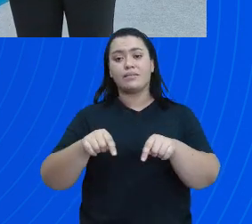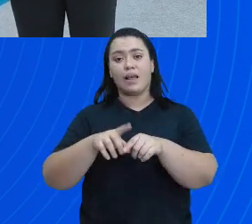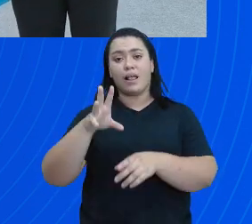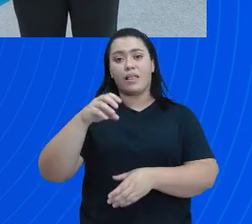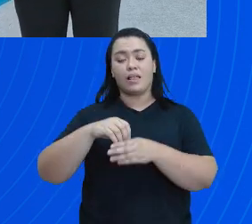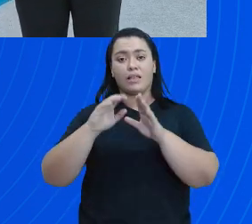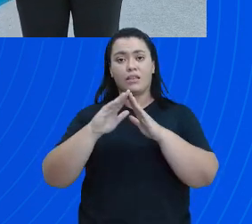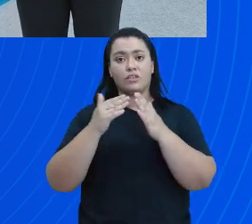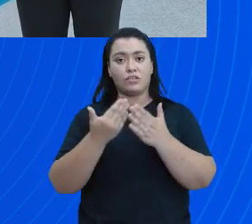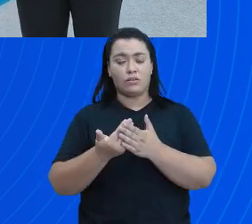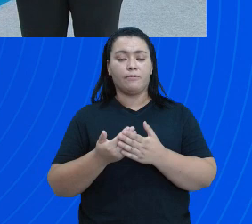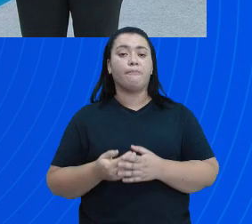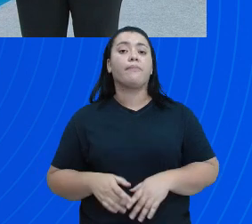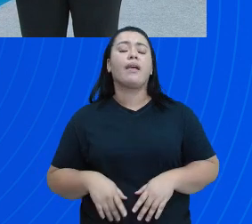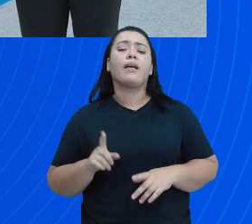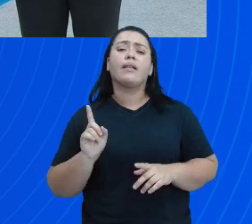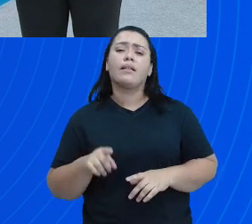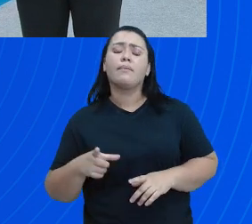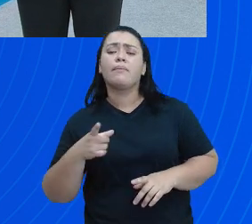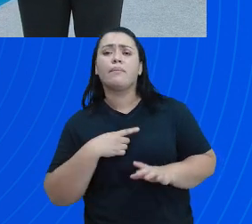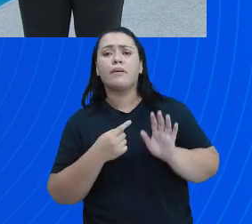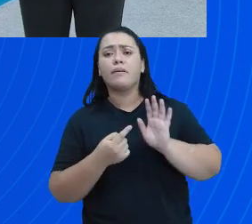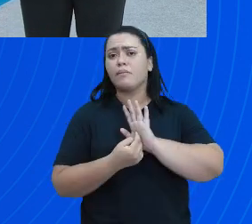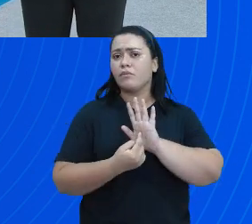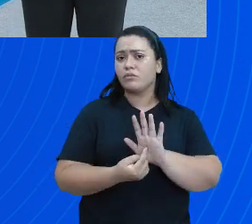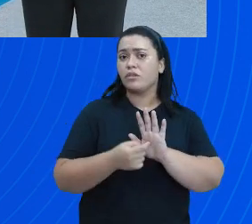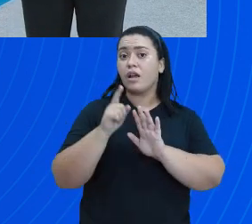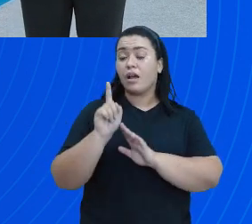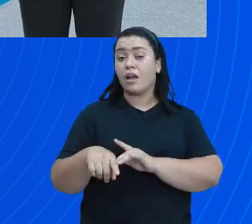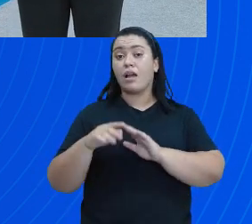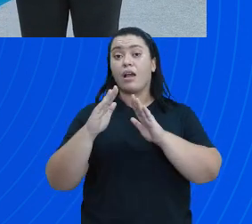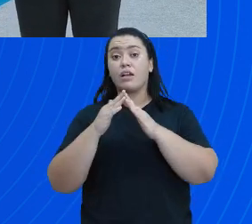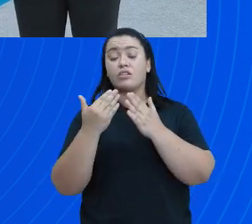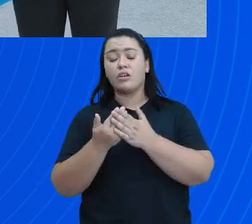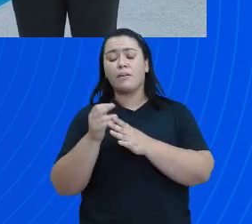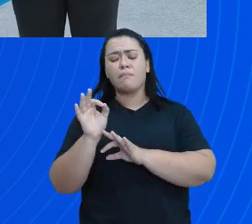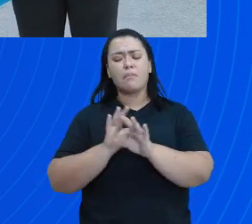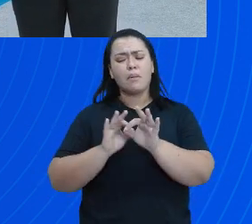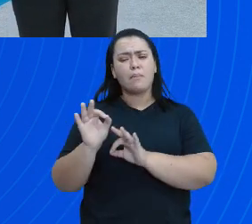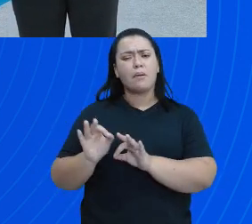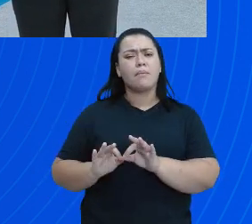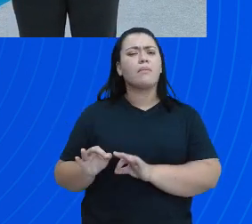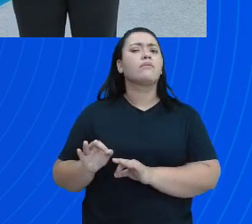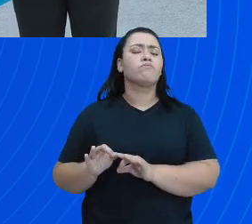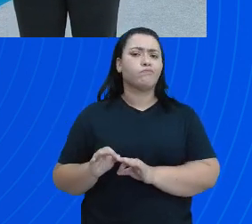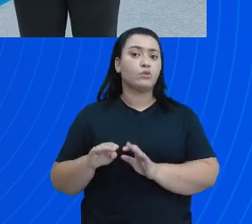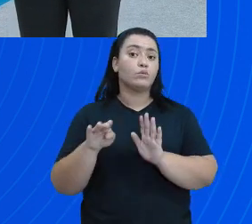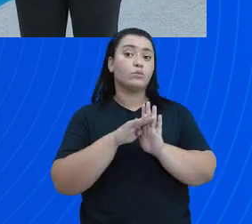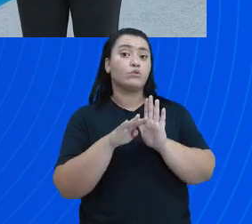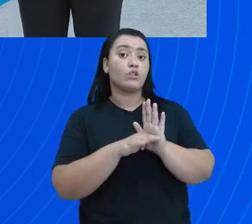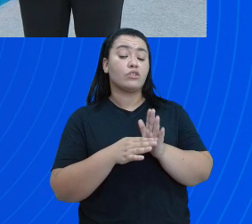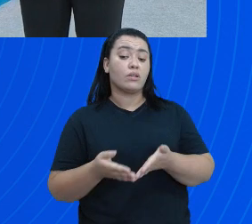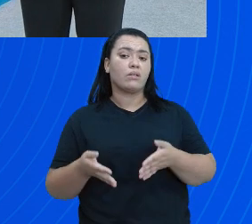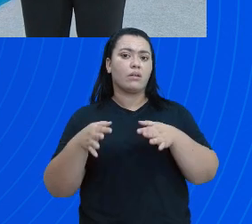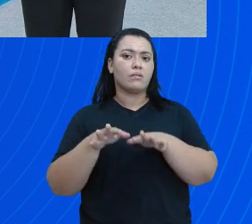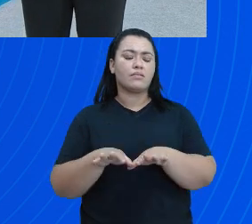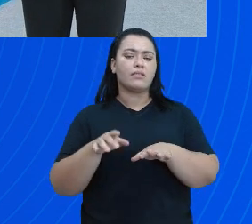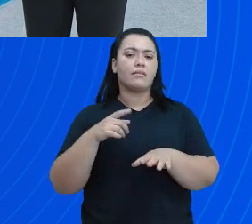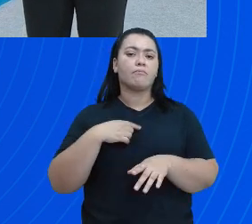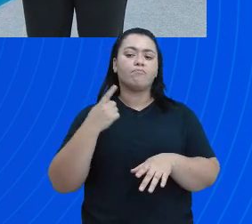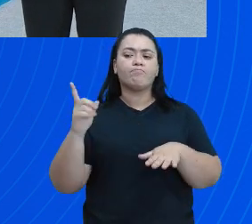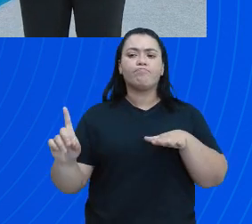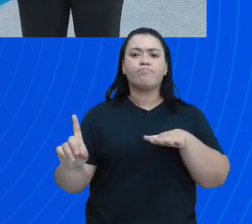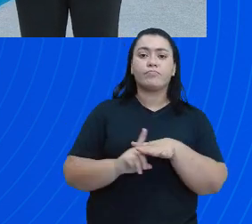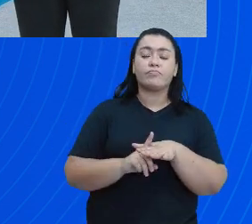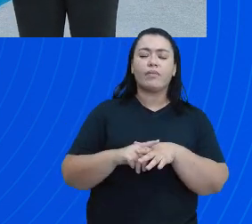Lá também vai mostrar que a escola preparou um projeto inclusivo, que ela está preocupada com